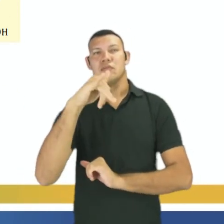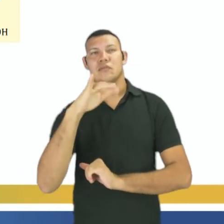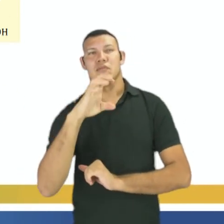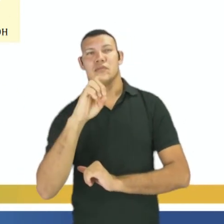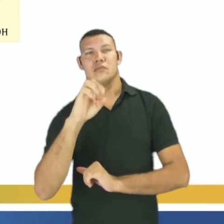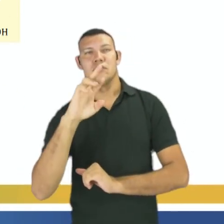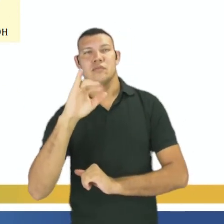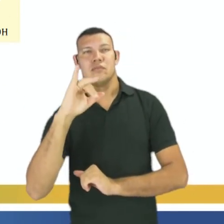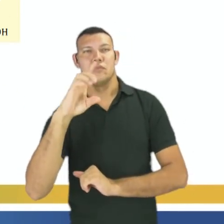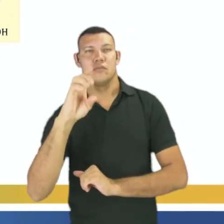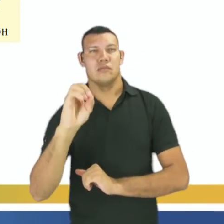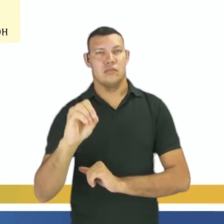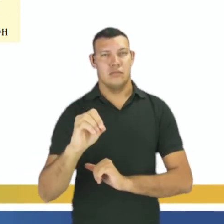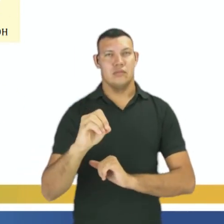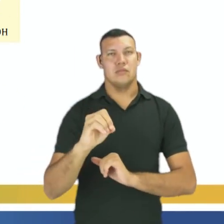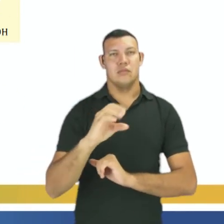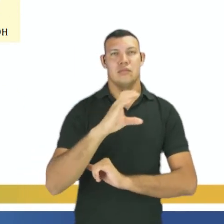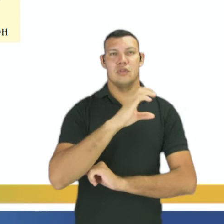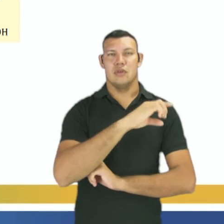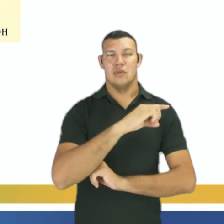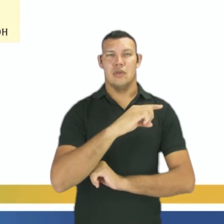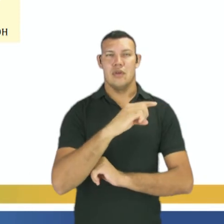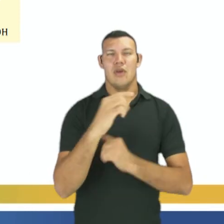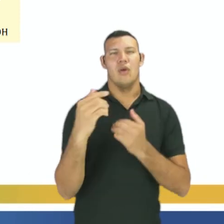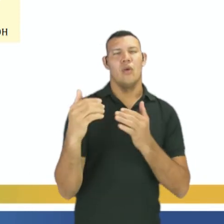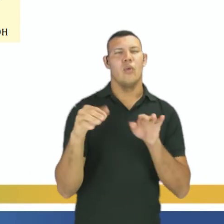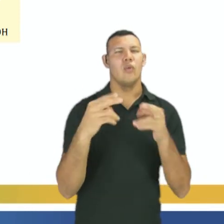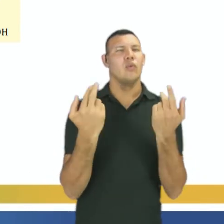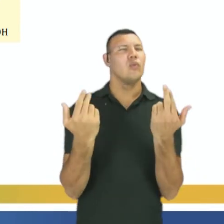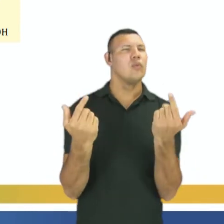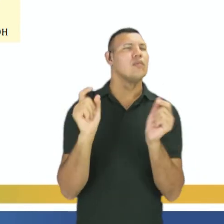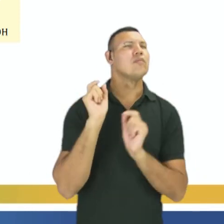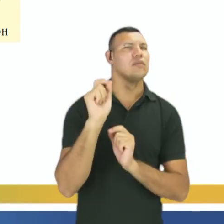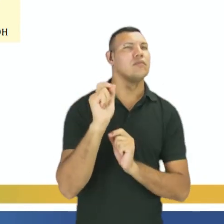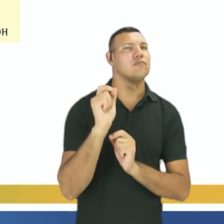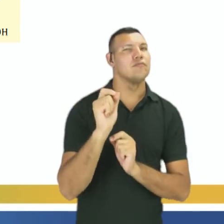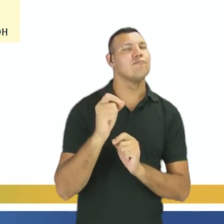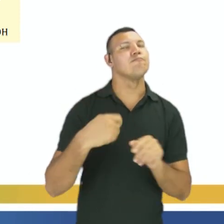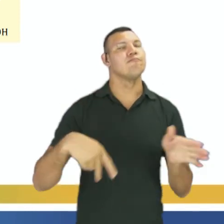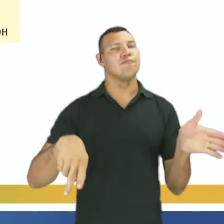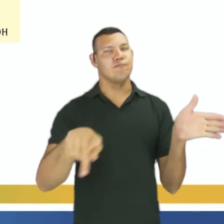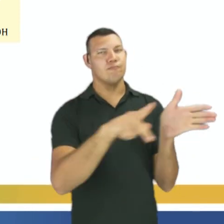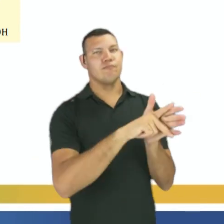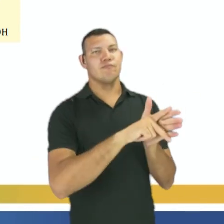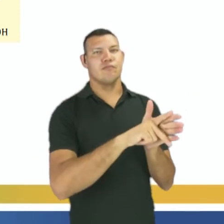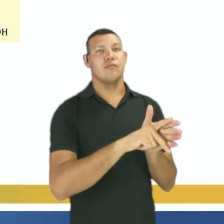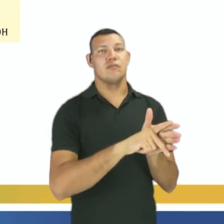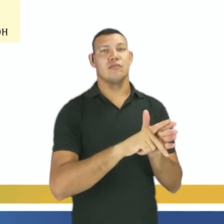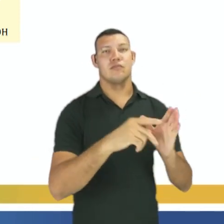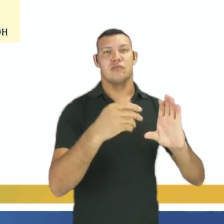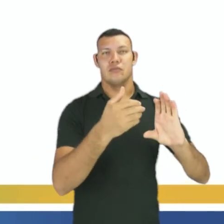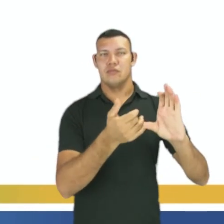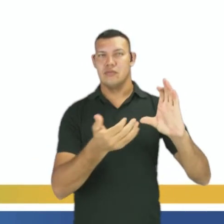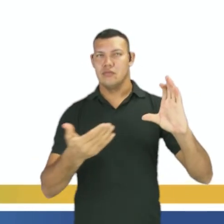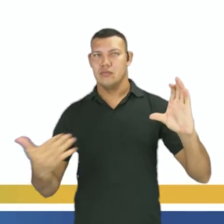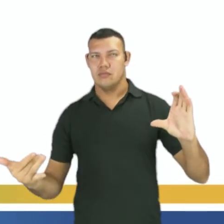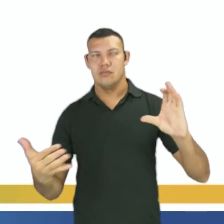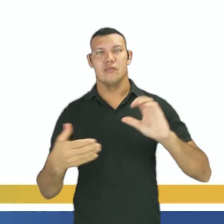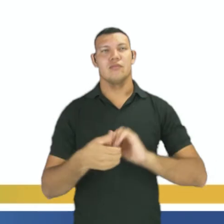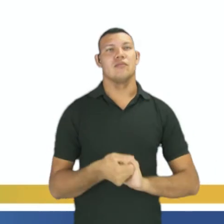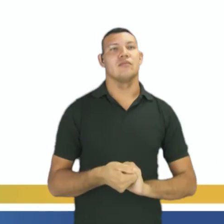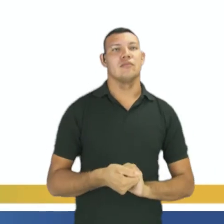carboxílicos. Qual é a semelhança entre todos eles? É que eles têm uma carbonila, que é uma dupla O.